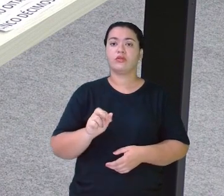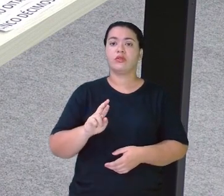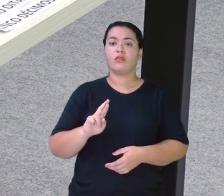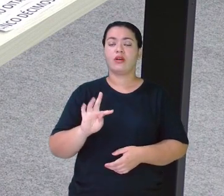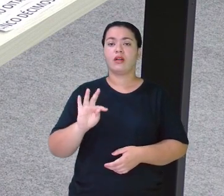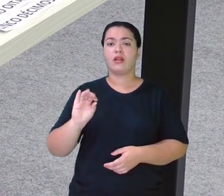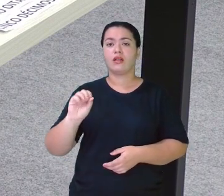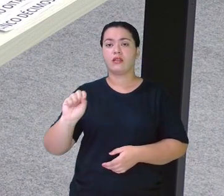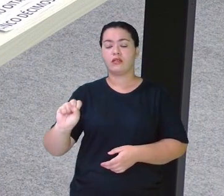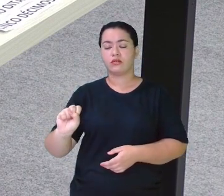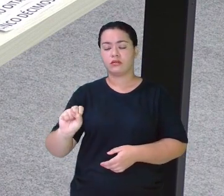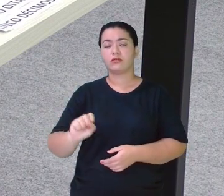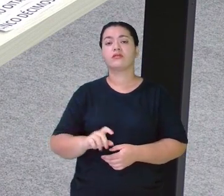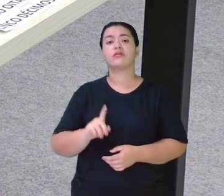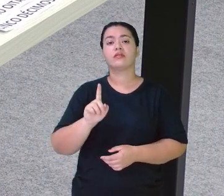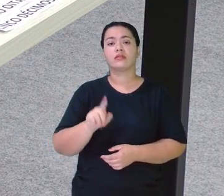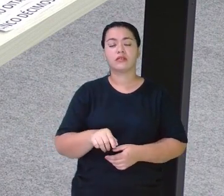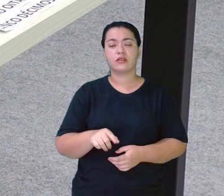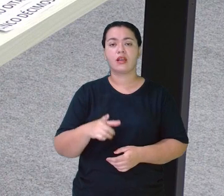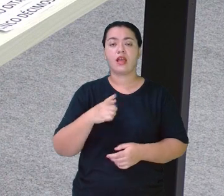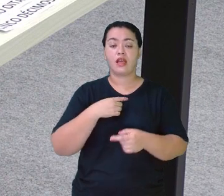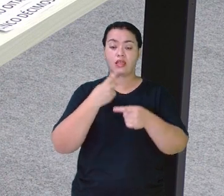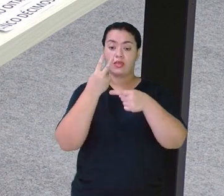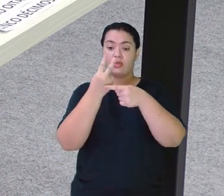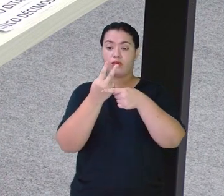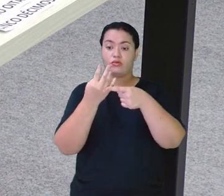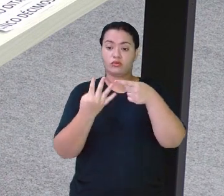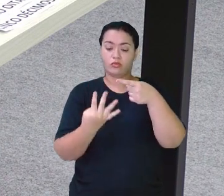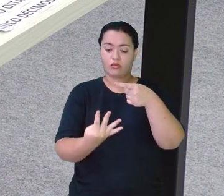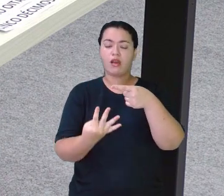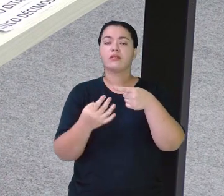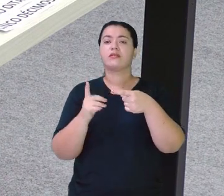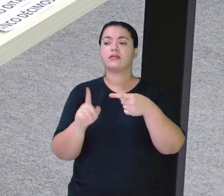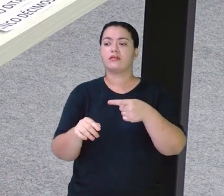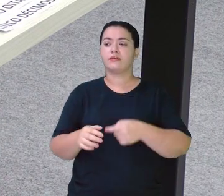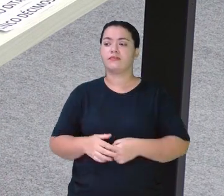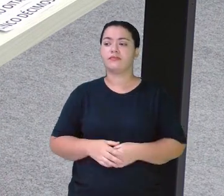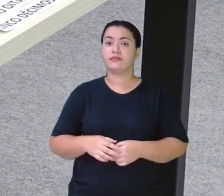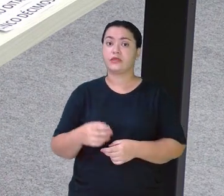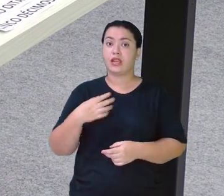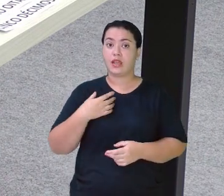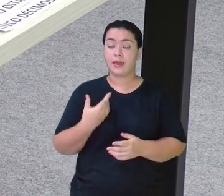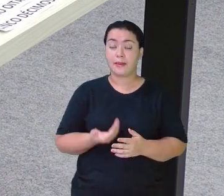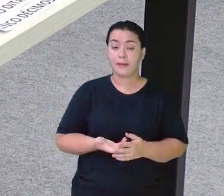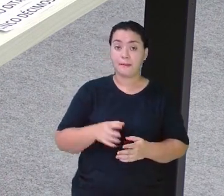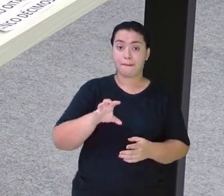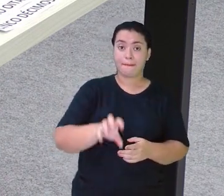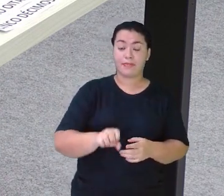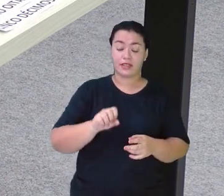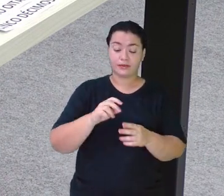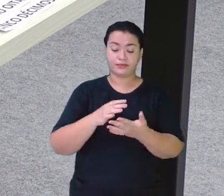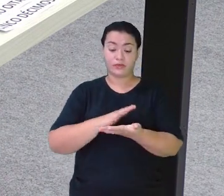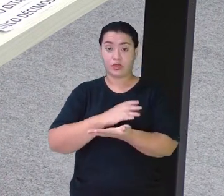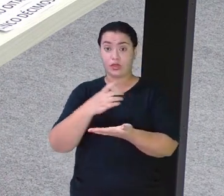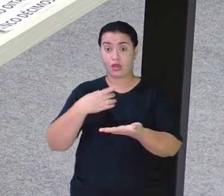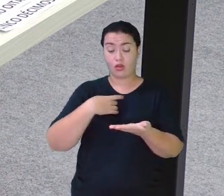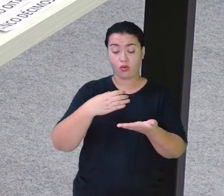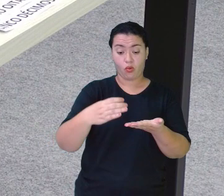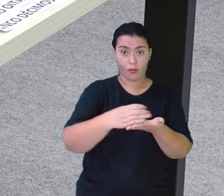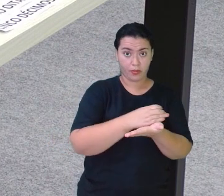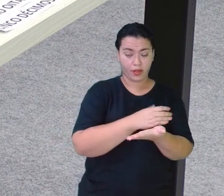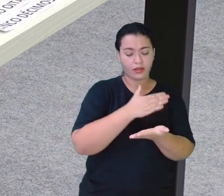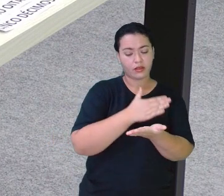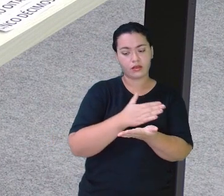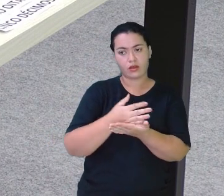quartos. Então, 2 quartos foi essa parte. Eu peguei 2 partes das 4 que